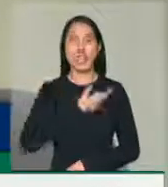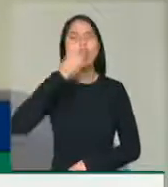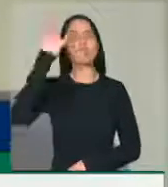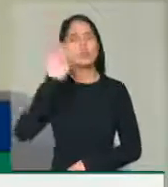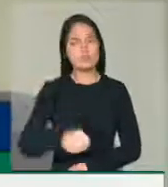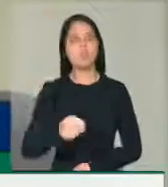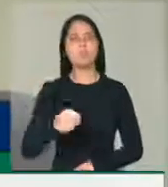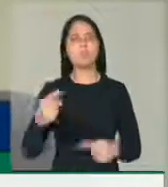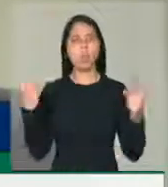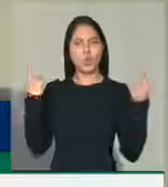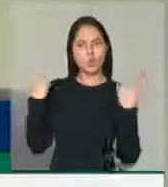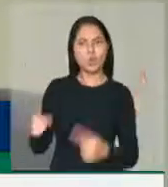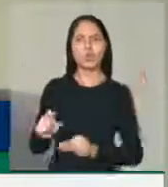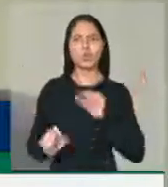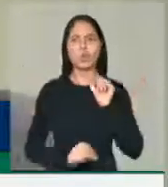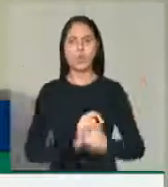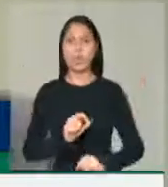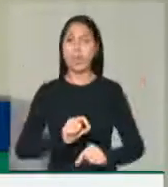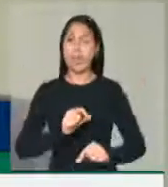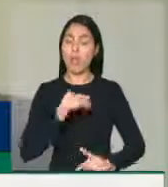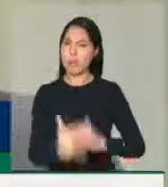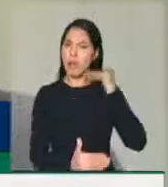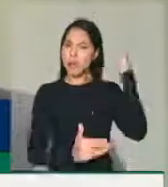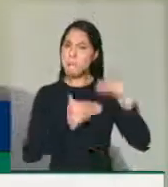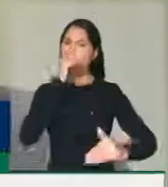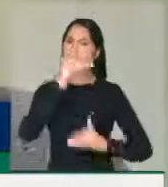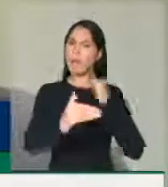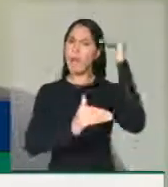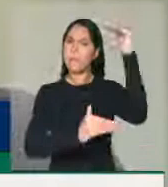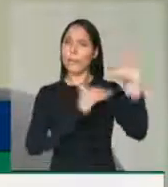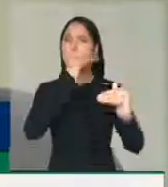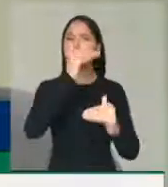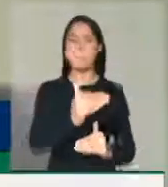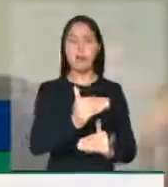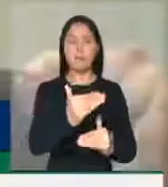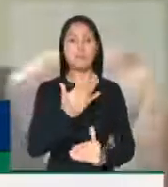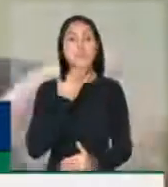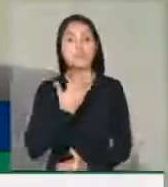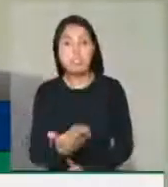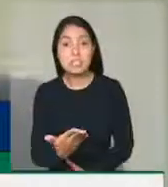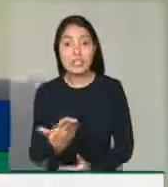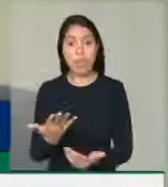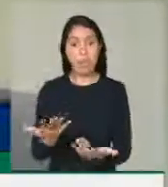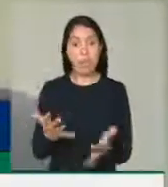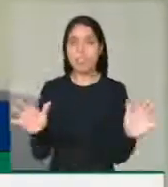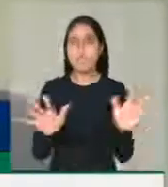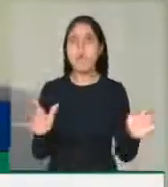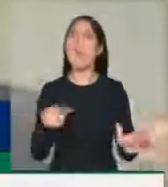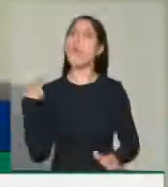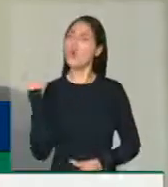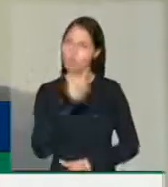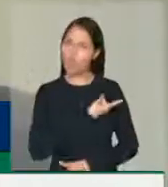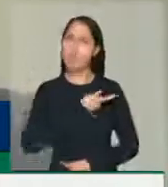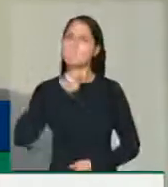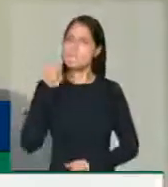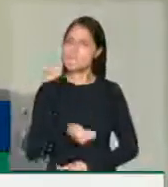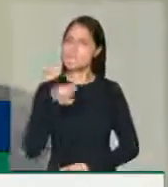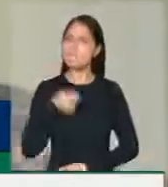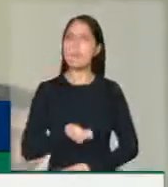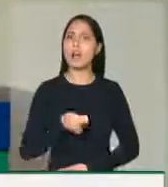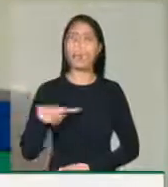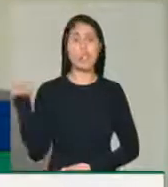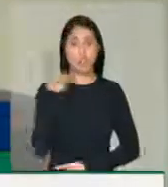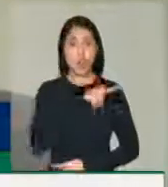construtiva pro positiva vamos para fazer favor mas porque essa é a nossa obrigação enquanto